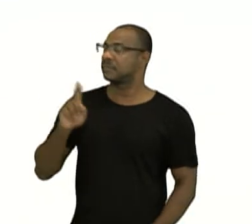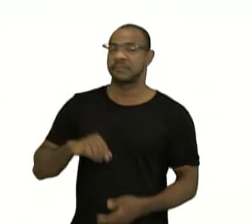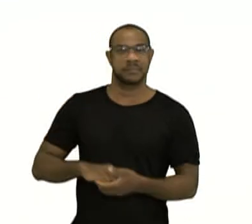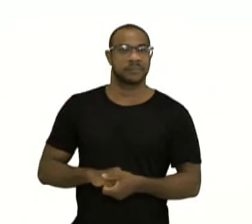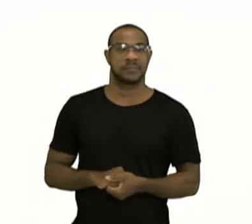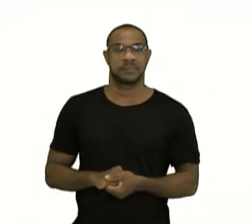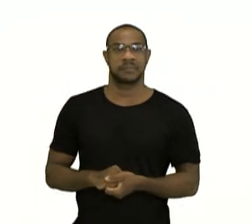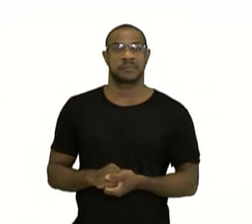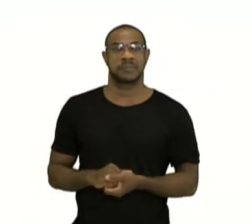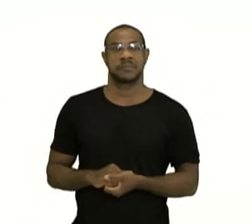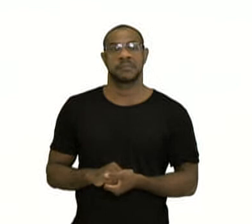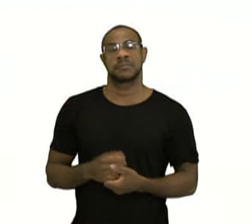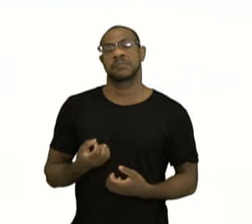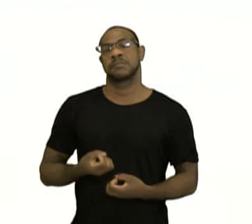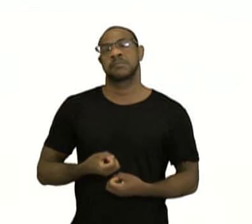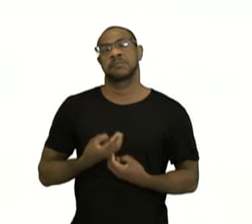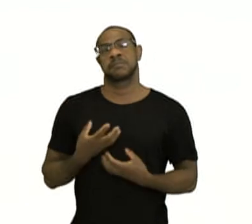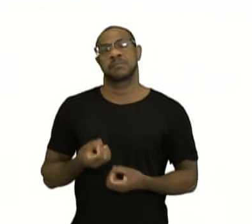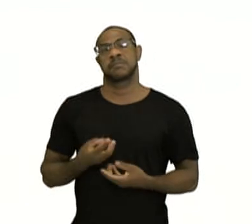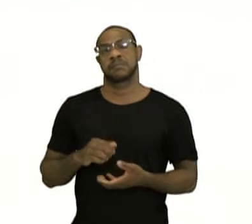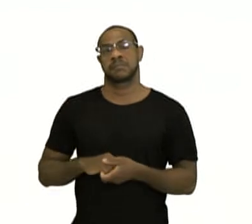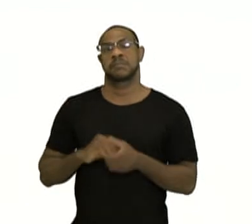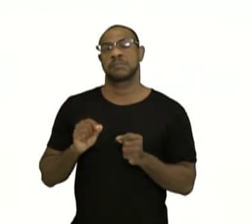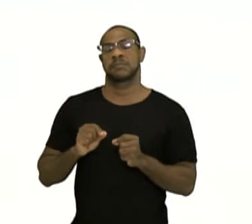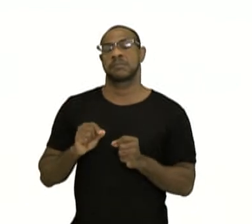expressa situações